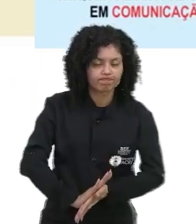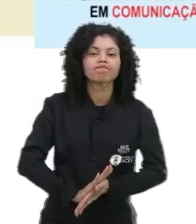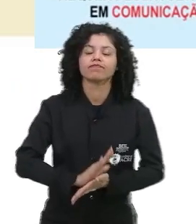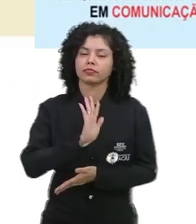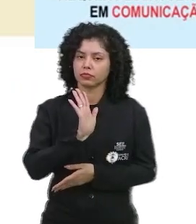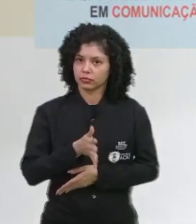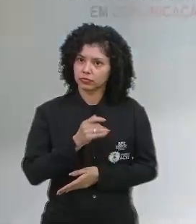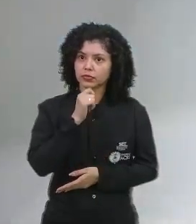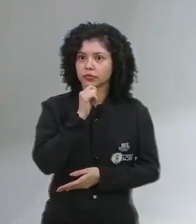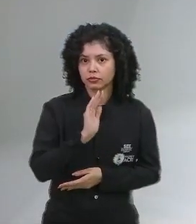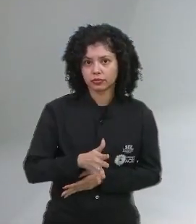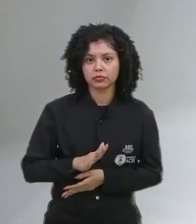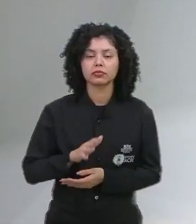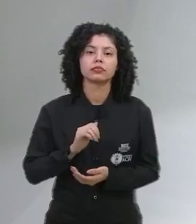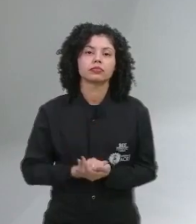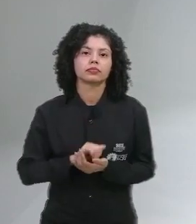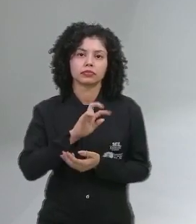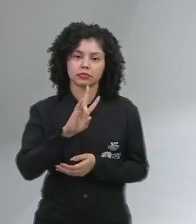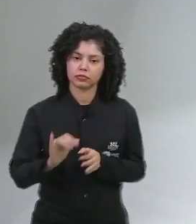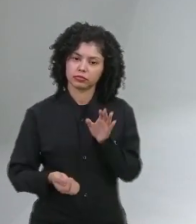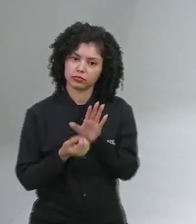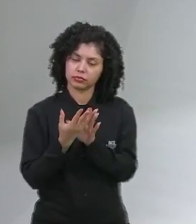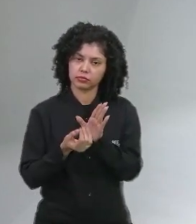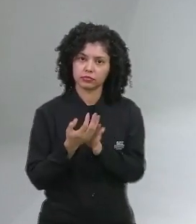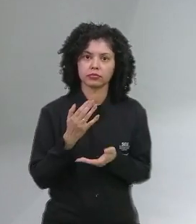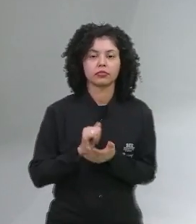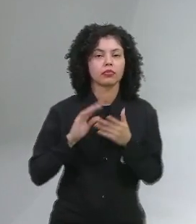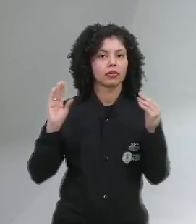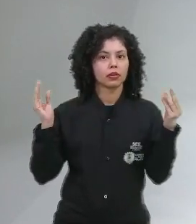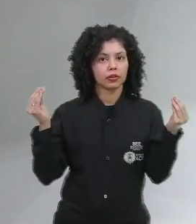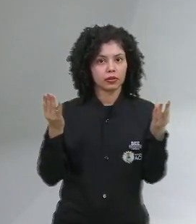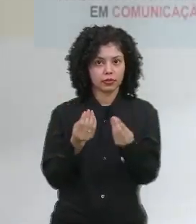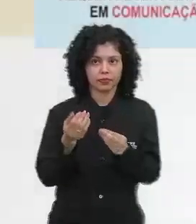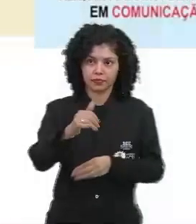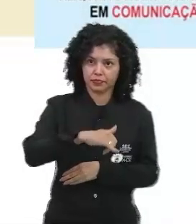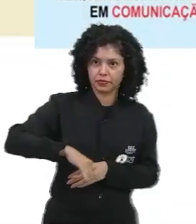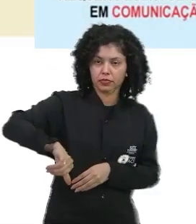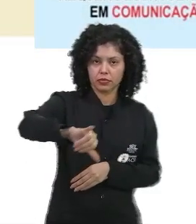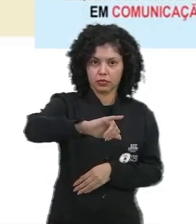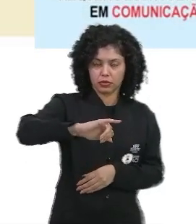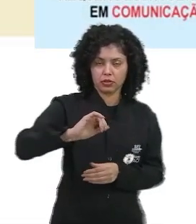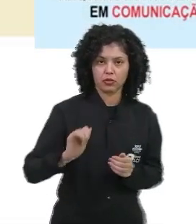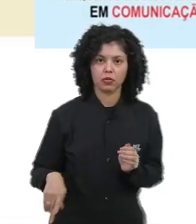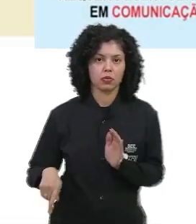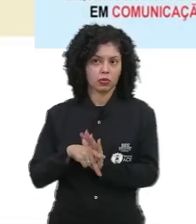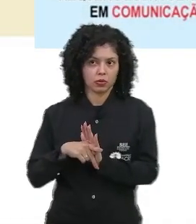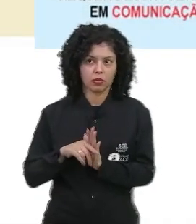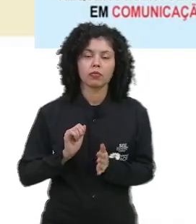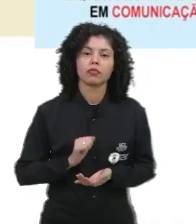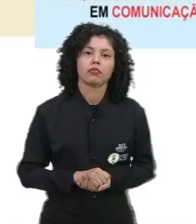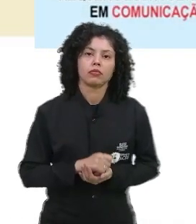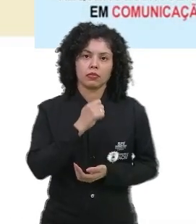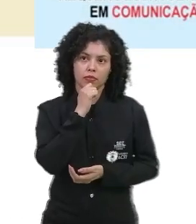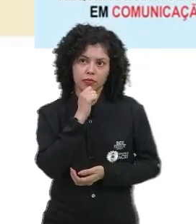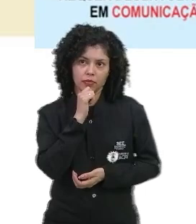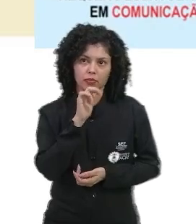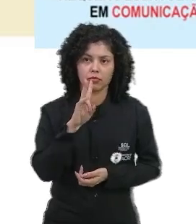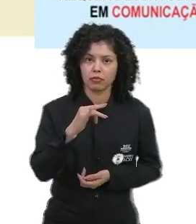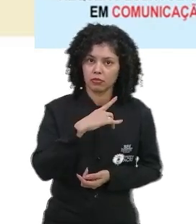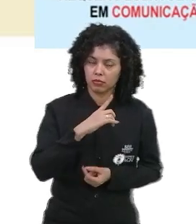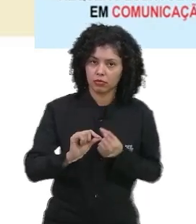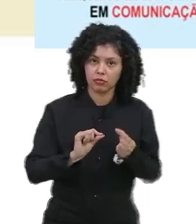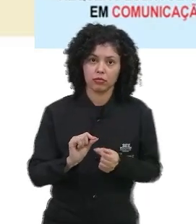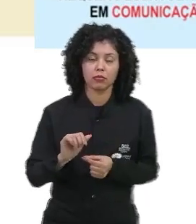Esse esmagamento desses grãos vai gerar a substância oleaginosa, que é o óleo bruto, né? Então, vou ter esse